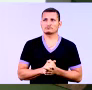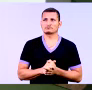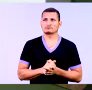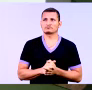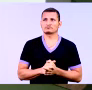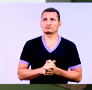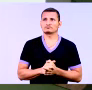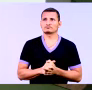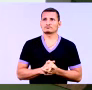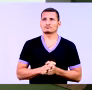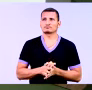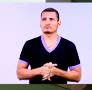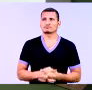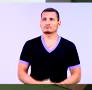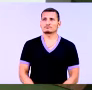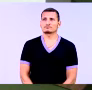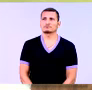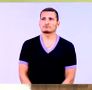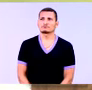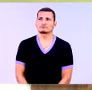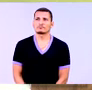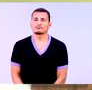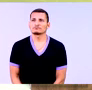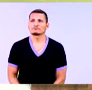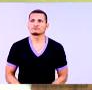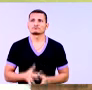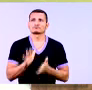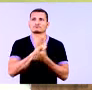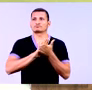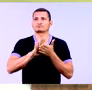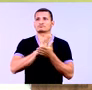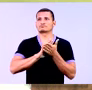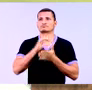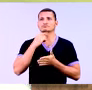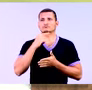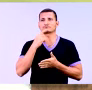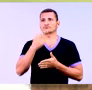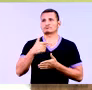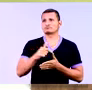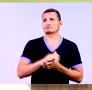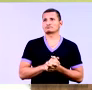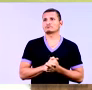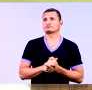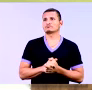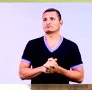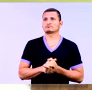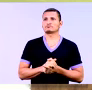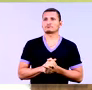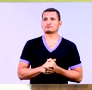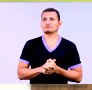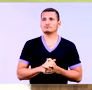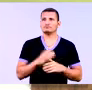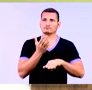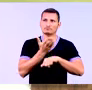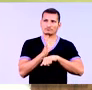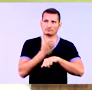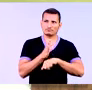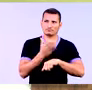questão? Não, professor, ninguém mais mandou dúvidas, mas seria isso, gente. A